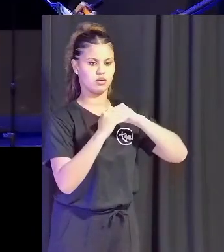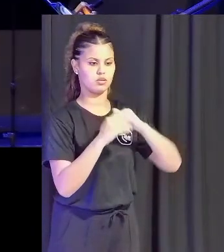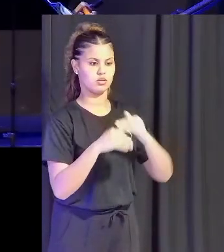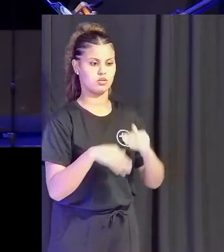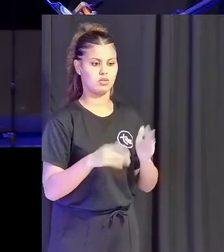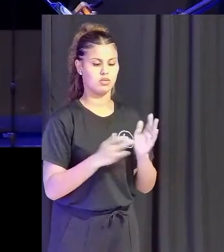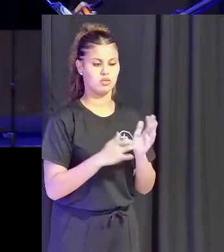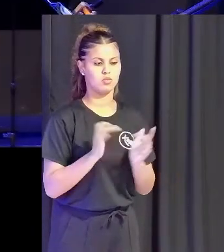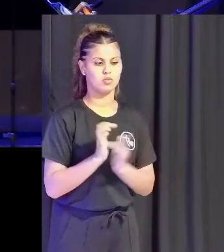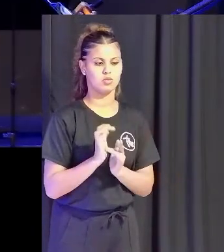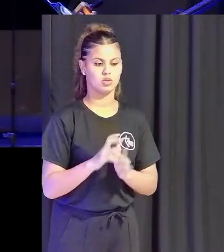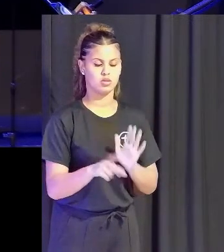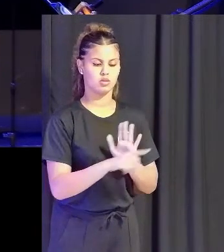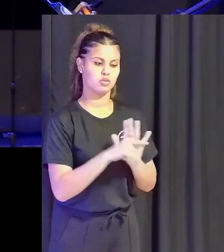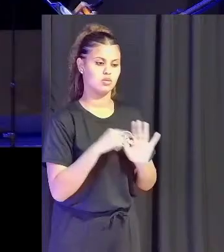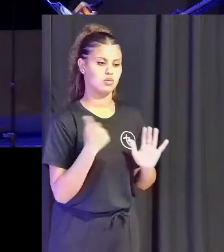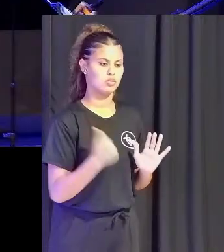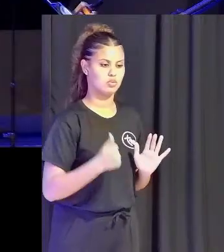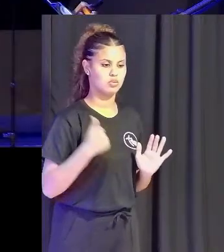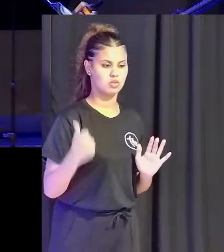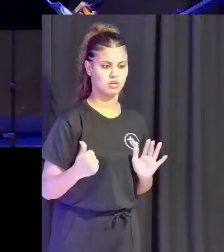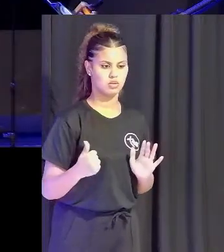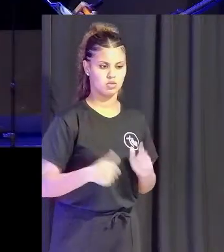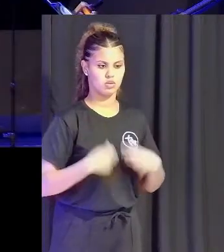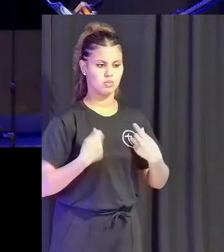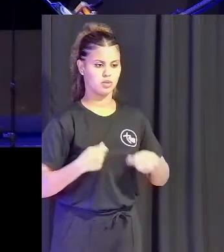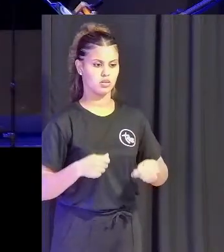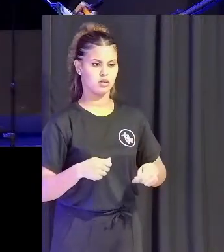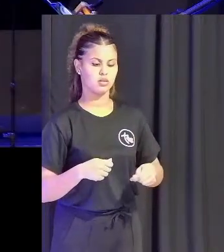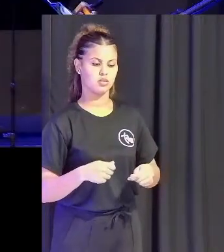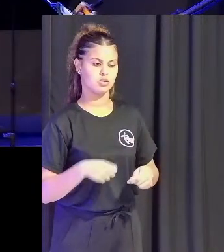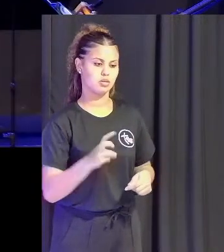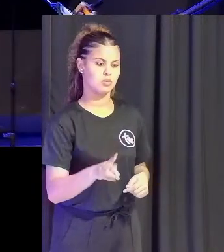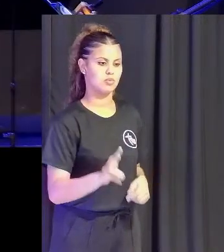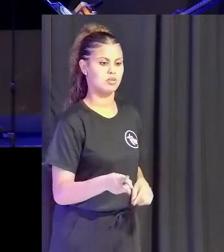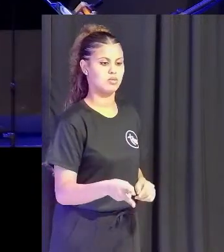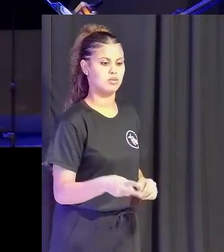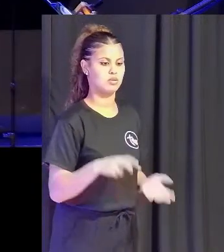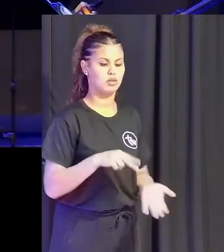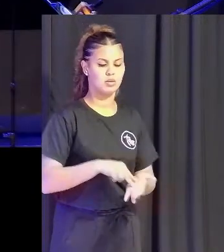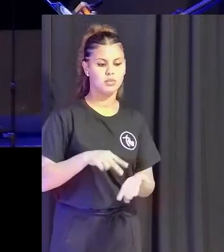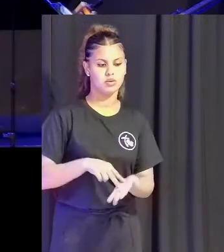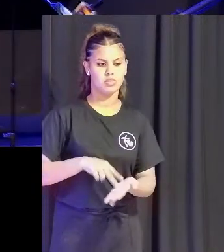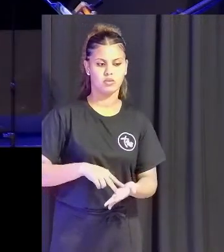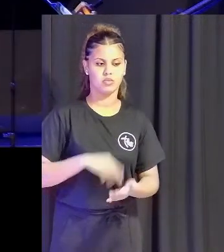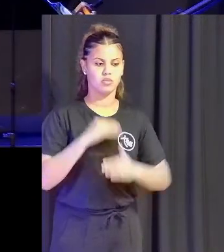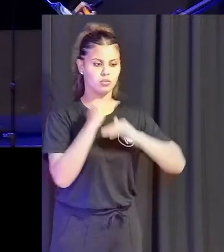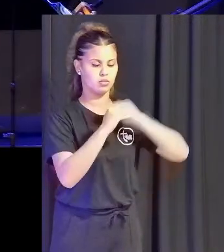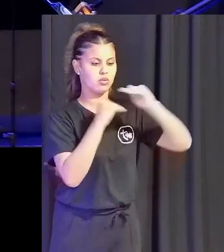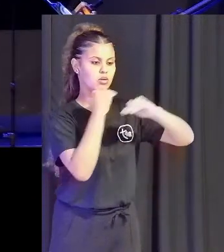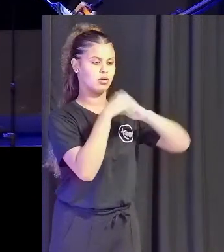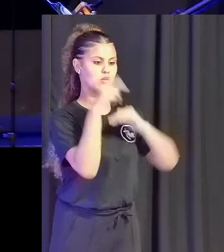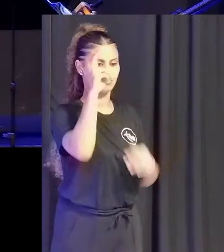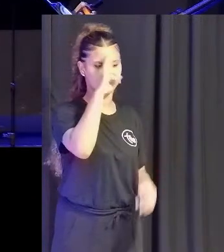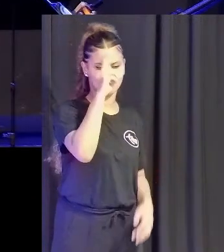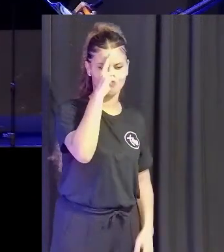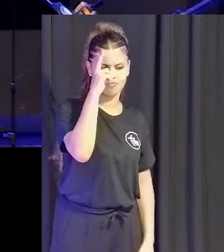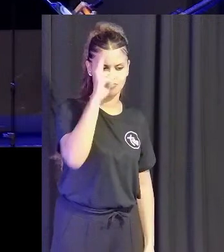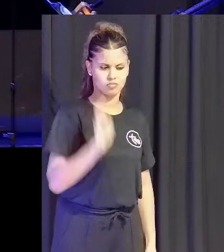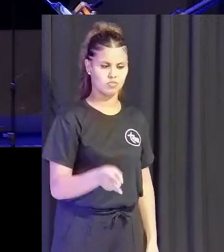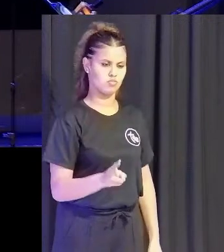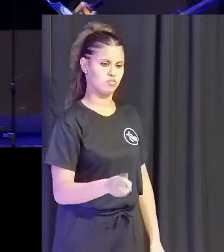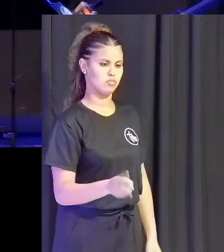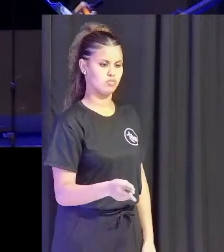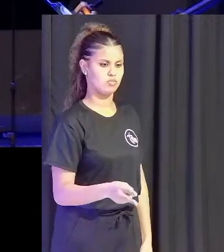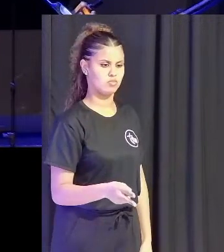que Jesus já fez, temos que continuar avançando com Jesus. Nossa história continua. Nossa história com